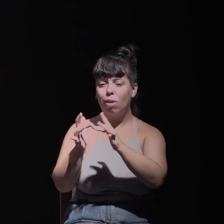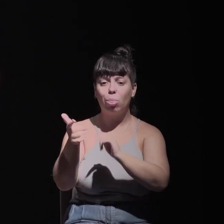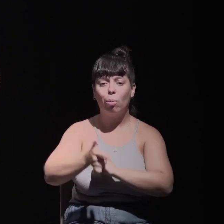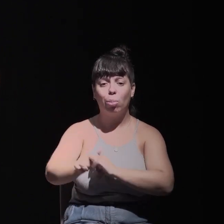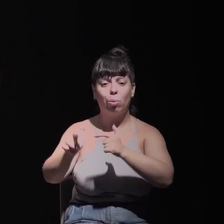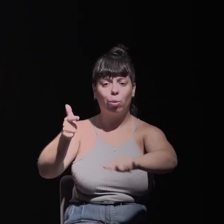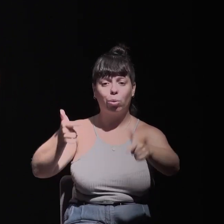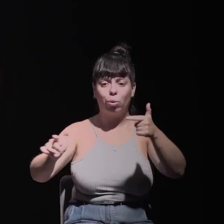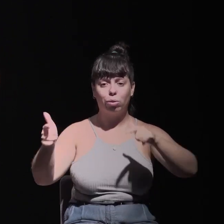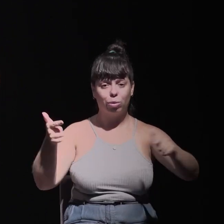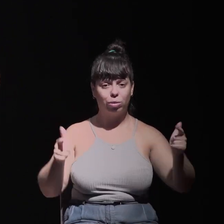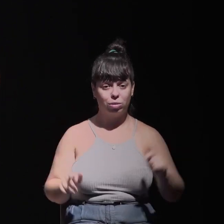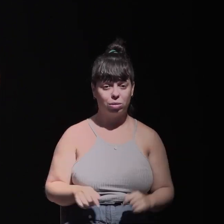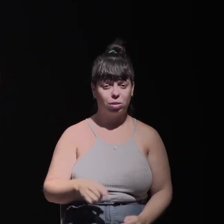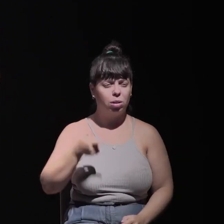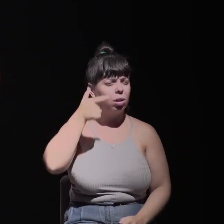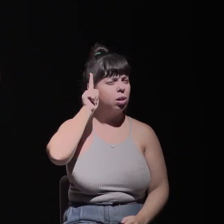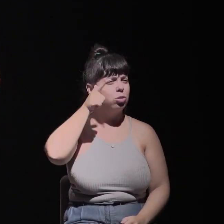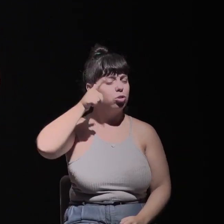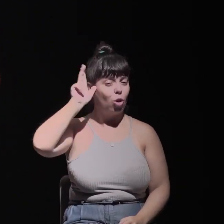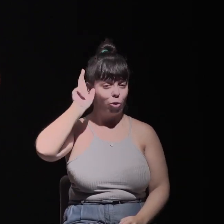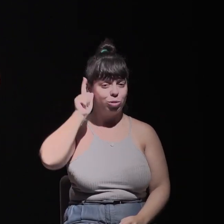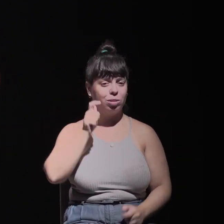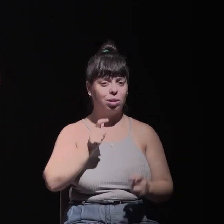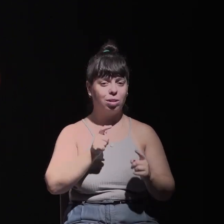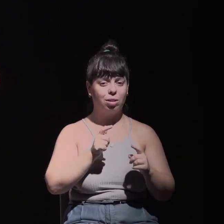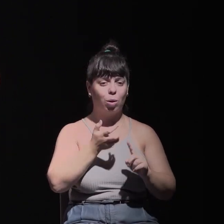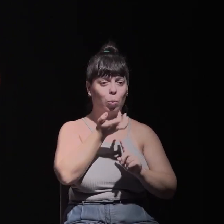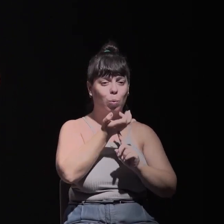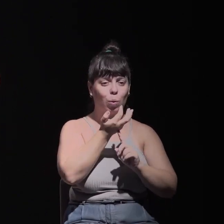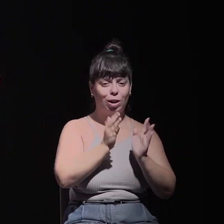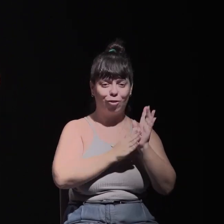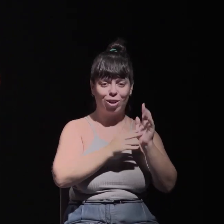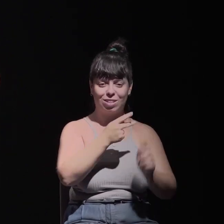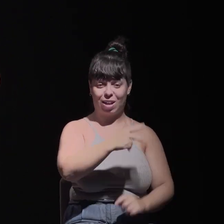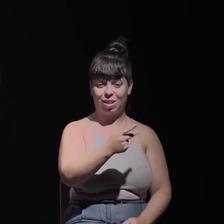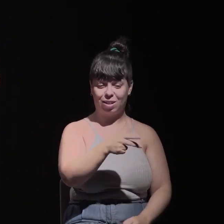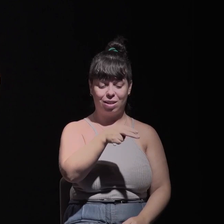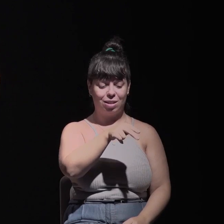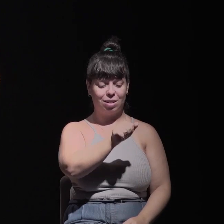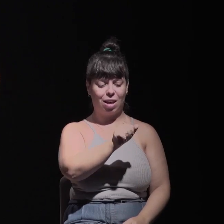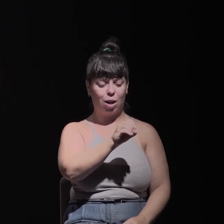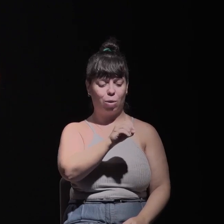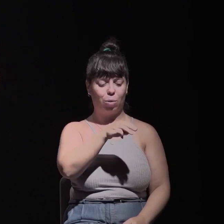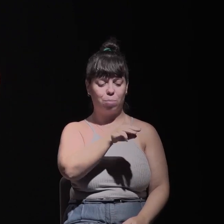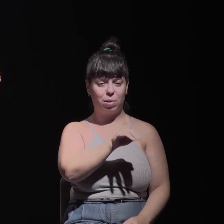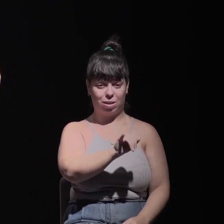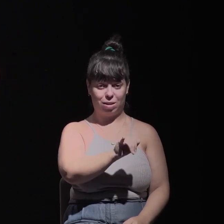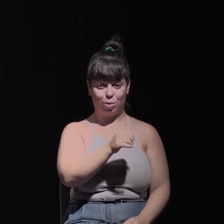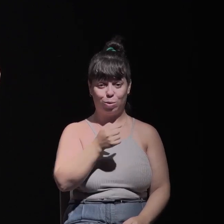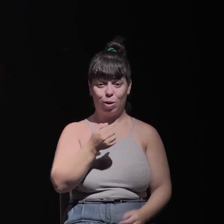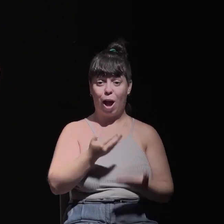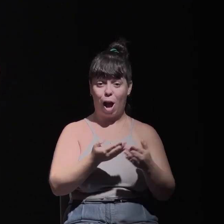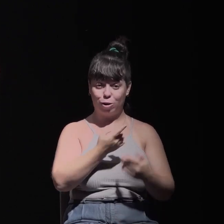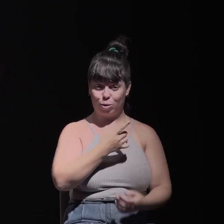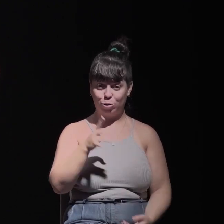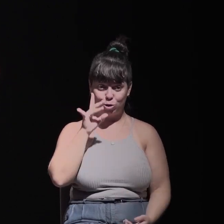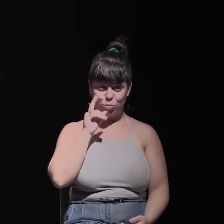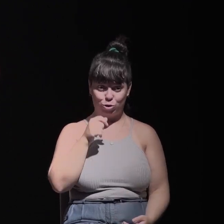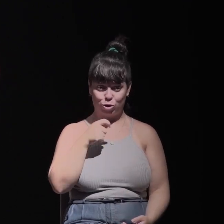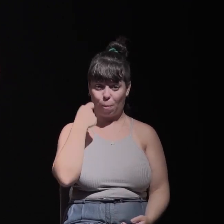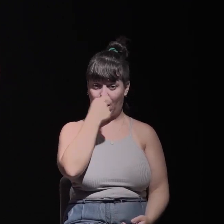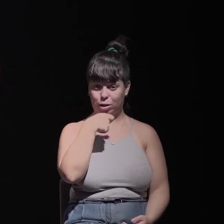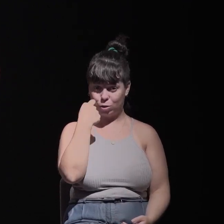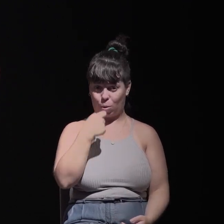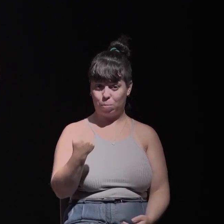referências. Anteontem foi o aniversário dela, Naomi. No último dia de aula, eu dei meu primeiro batom para ela,